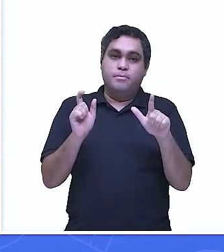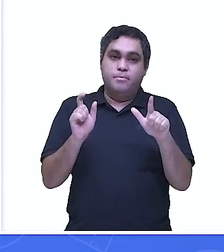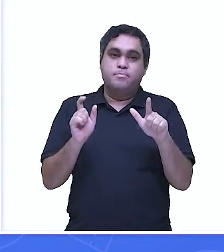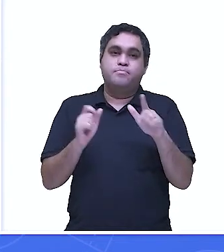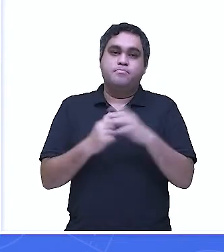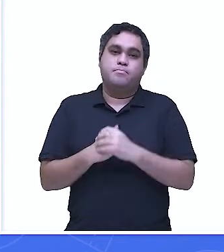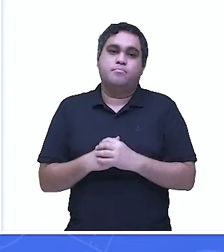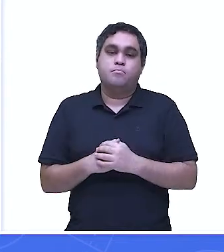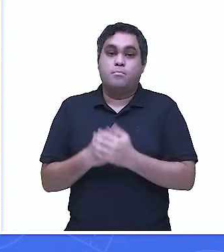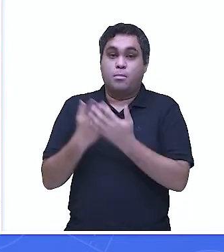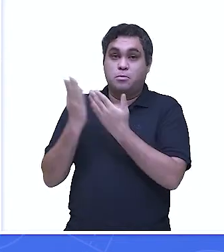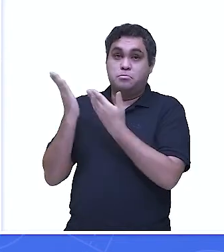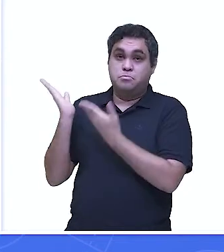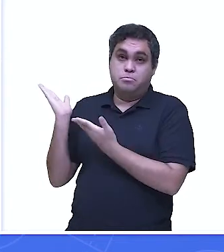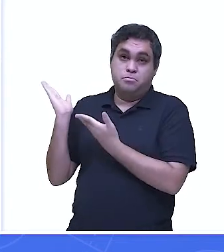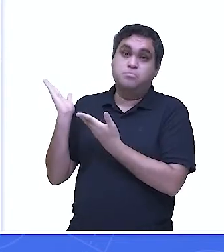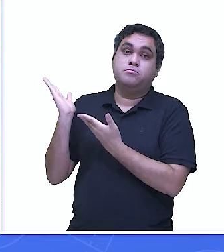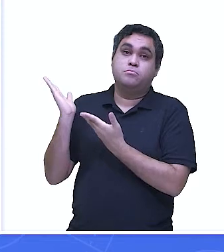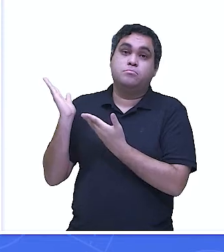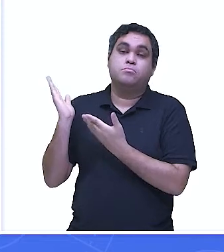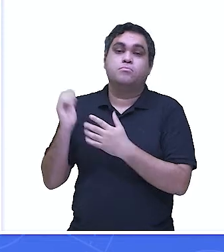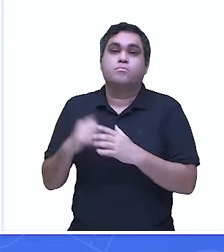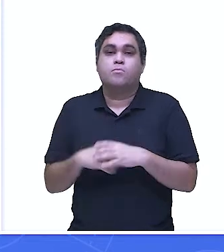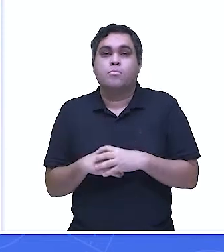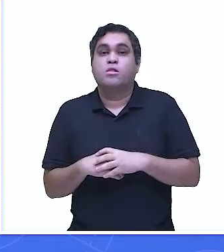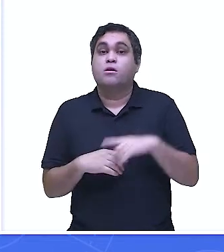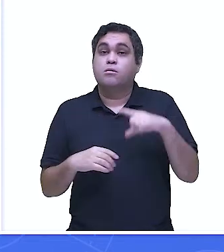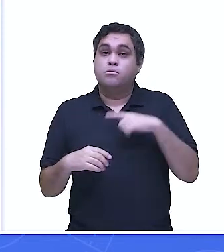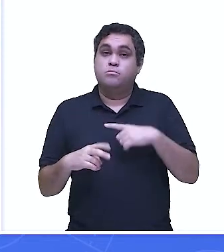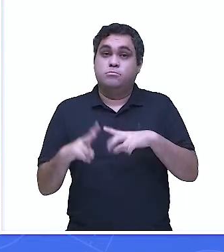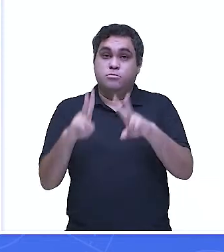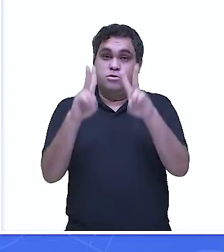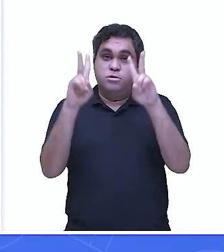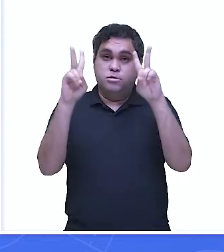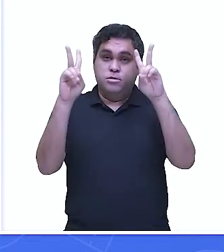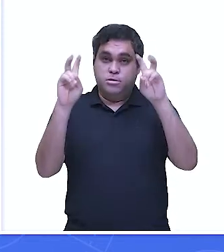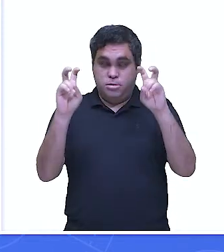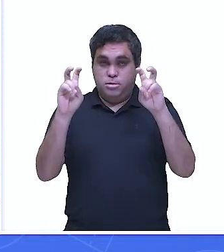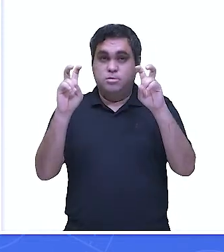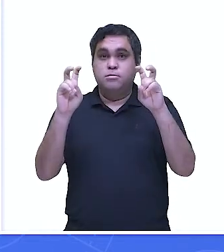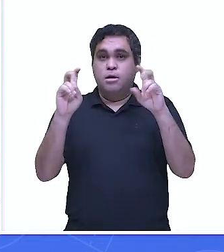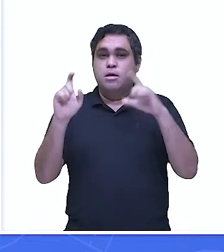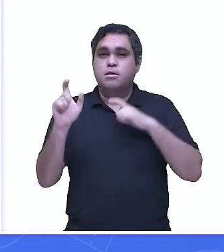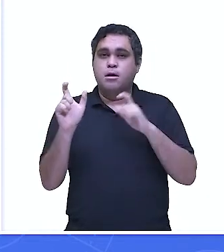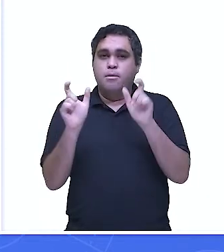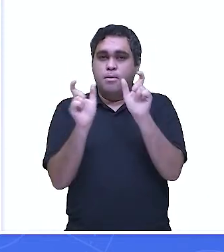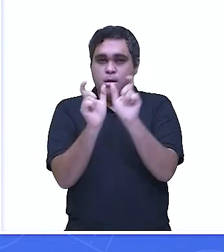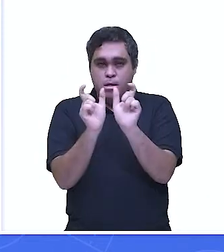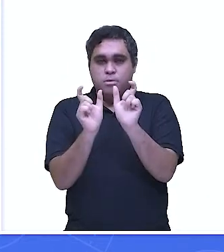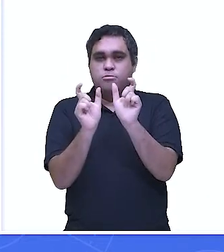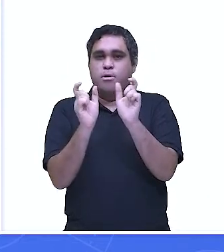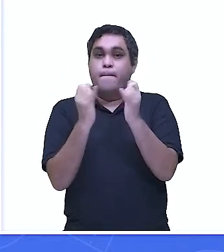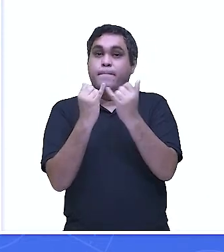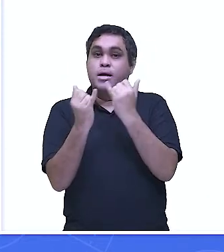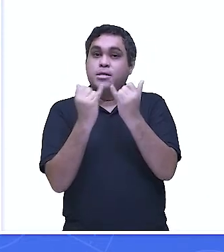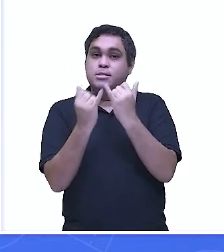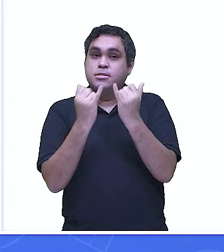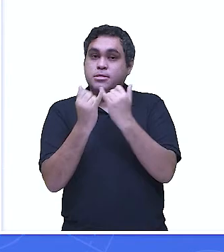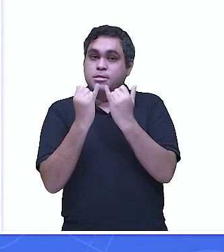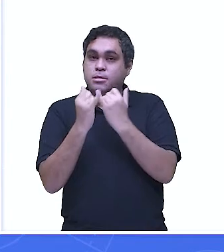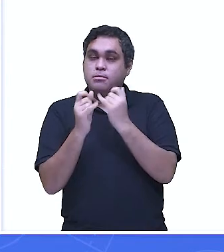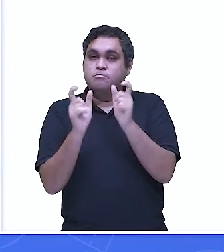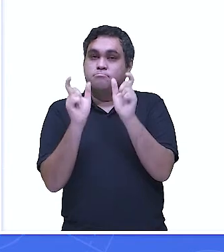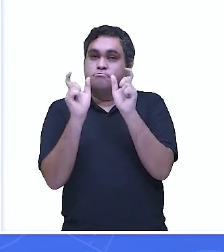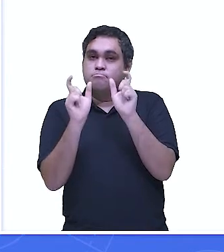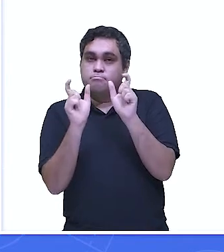que eu tenho aqui no meu título uma palavra cognata, que é aquela